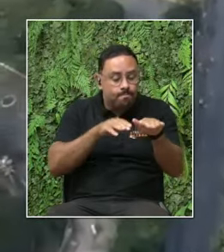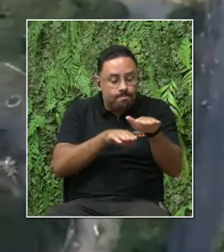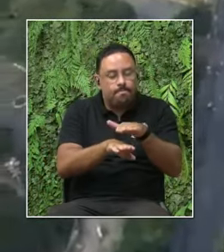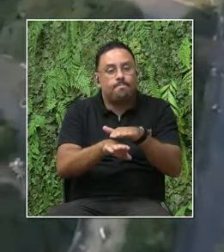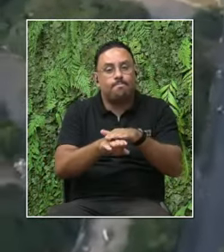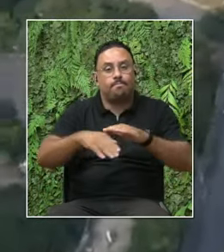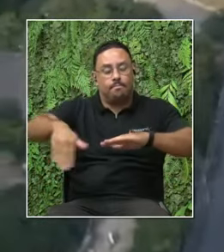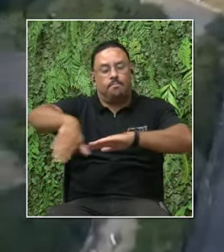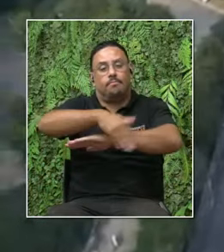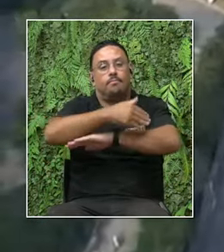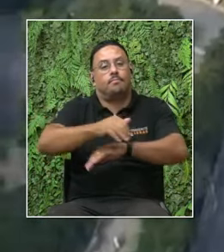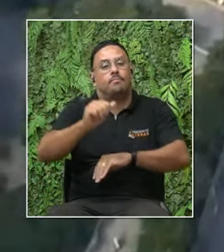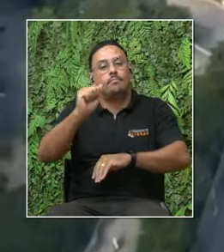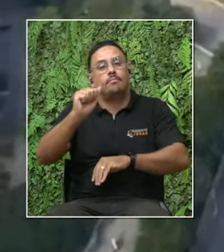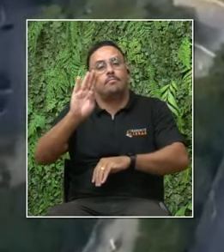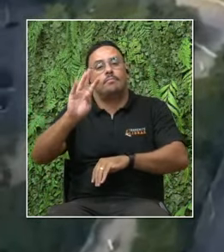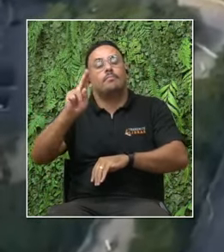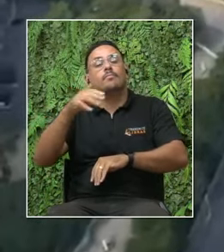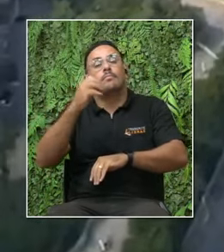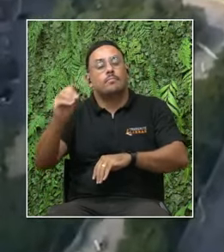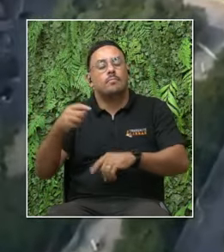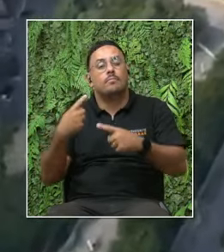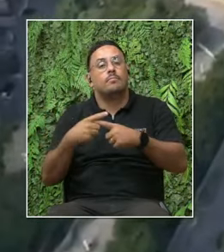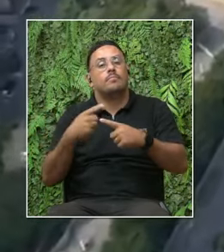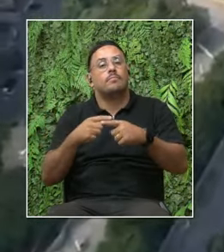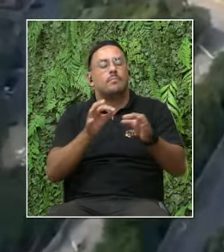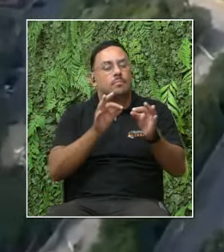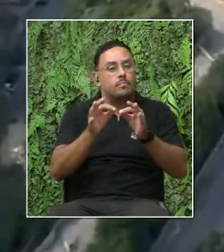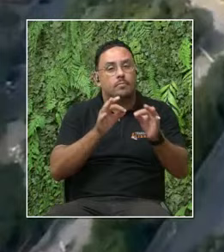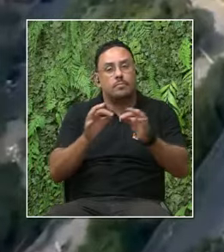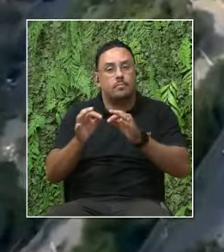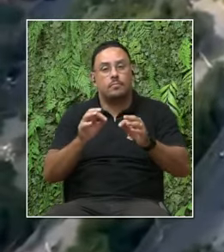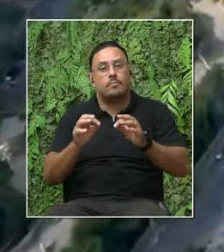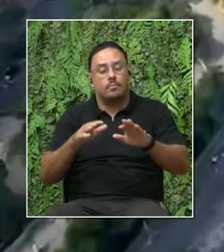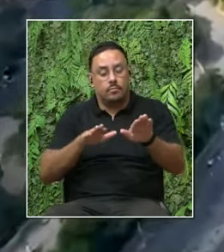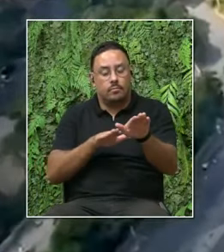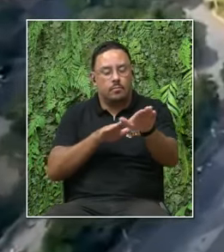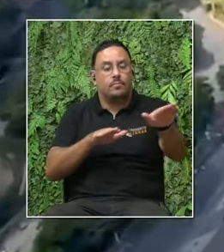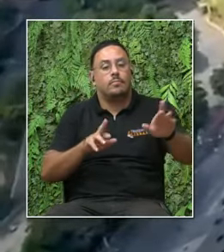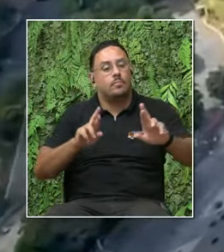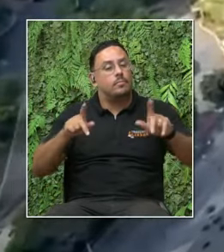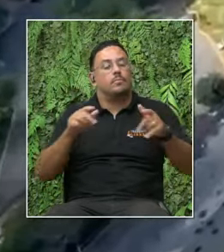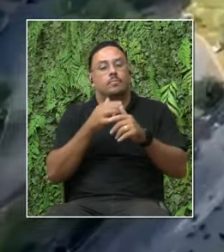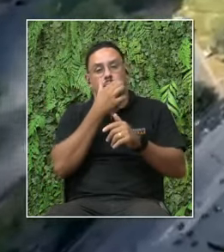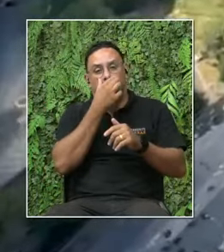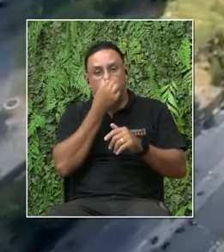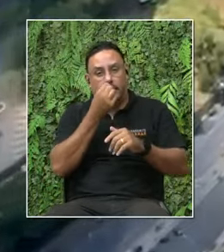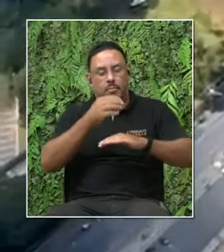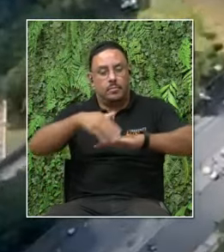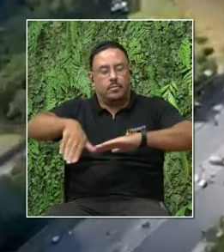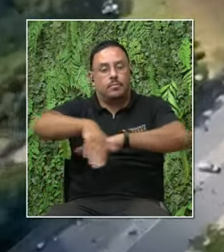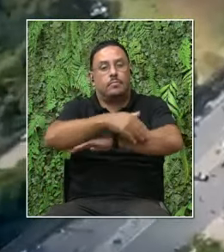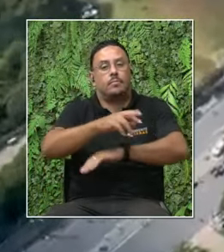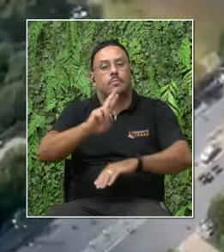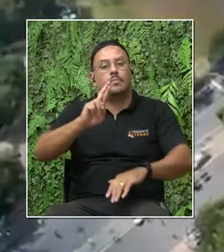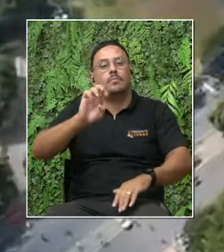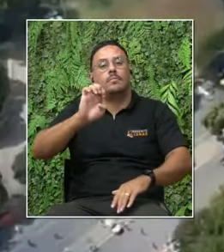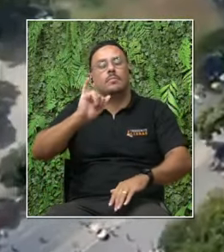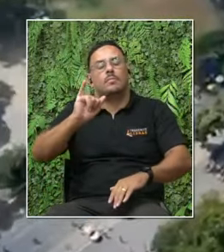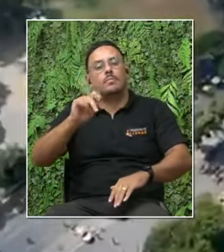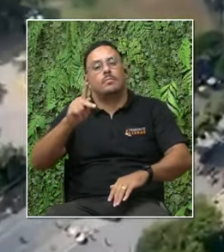pela Avenida Abraão carão porque o esquema de trânsito hoje hoje é diferente a Avenida Rei Pelé está fechada e